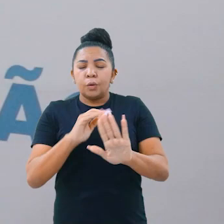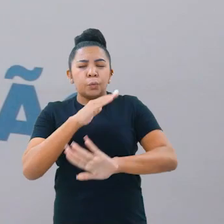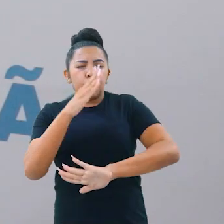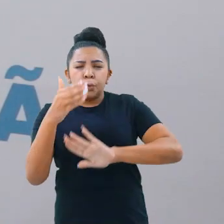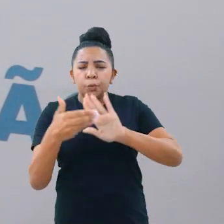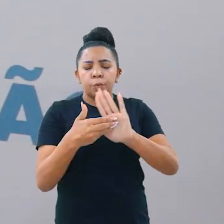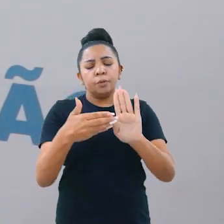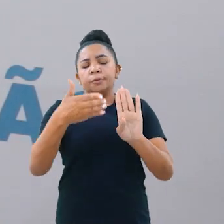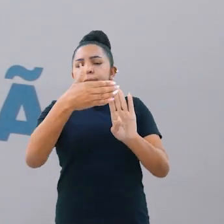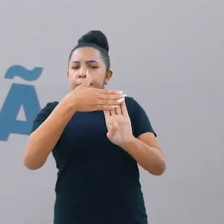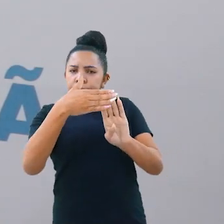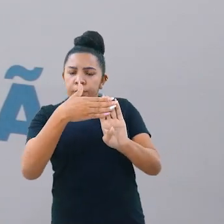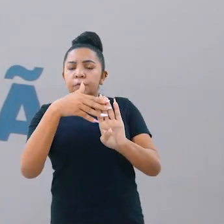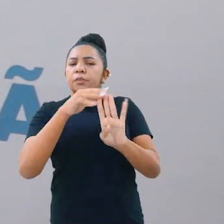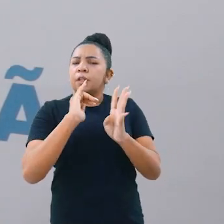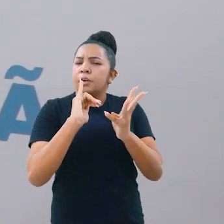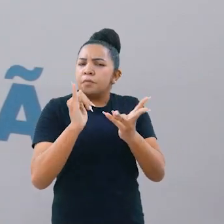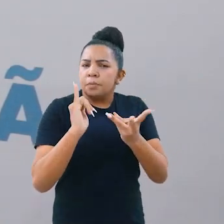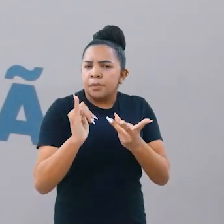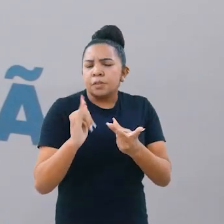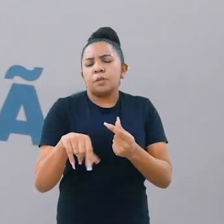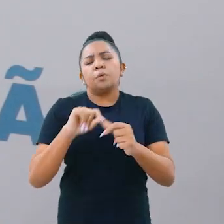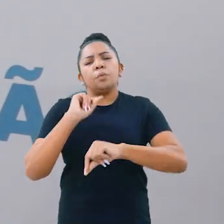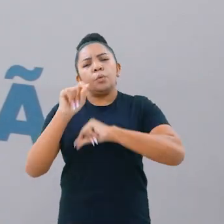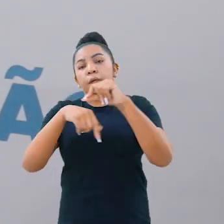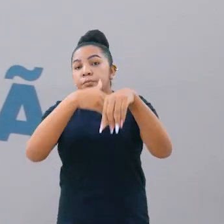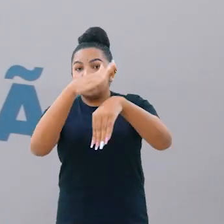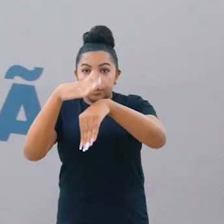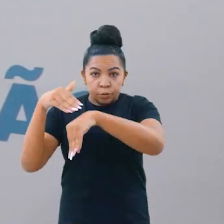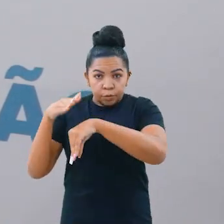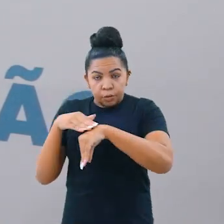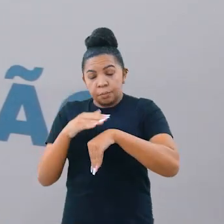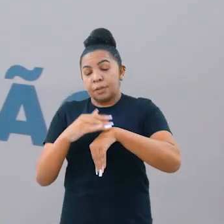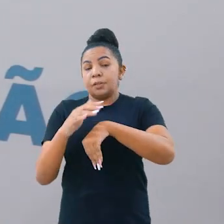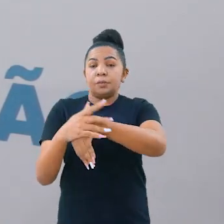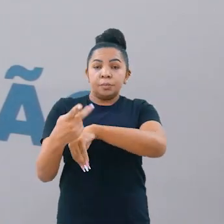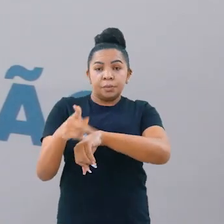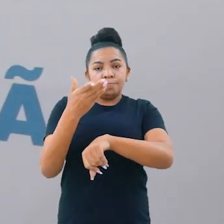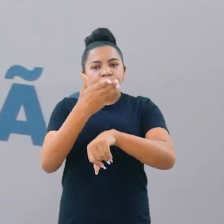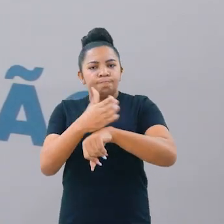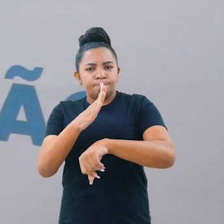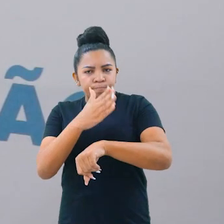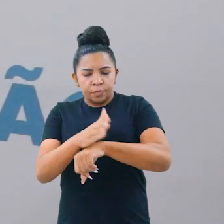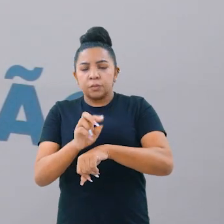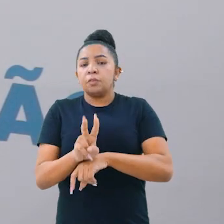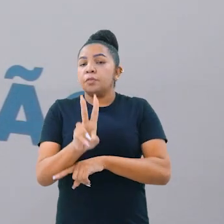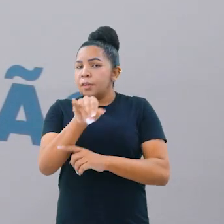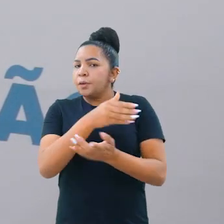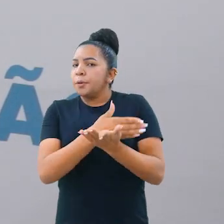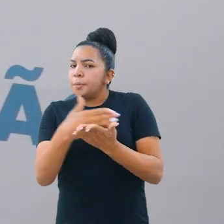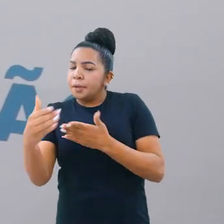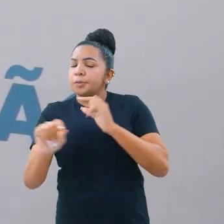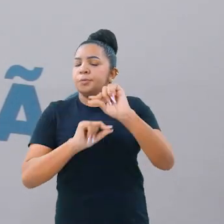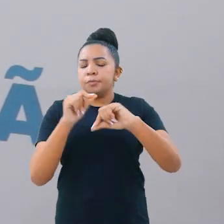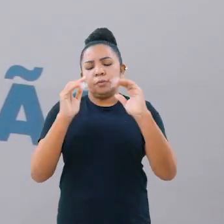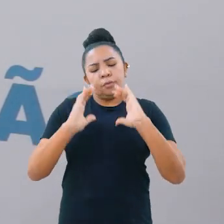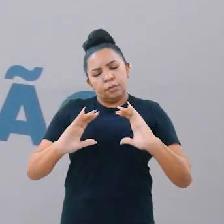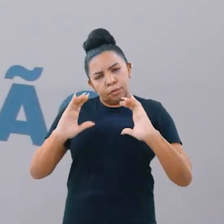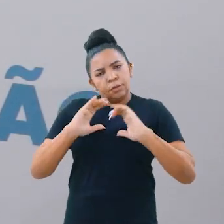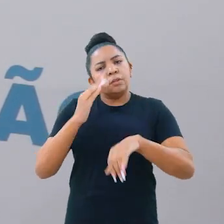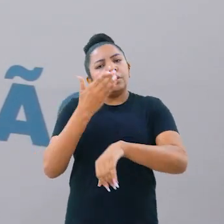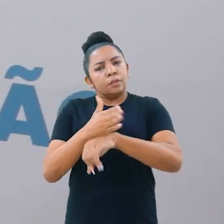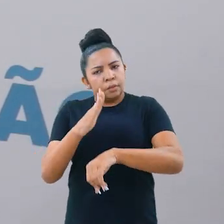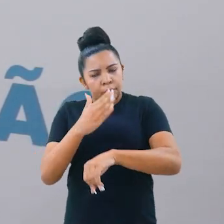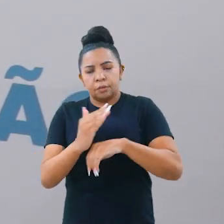tudo vai partir como proposta também, as informações, o chamado para esses treinamentos, vai partir então